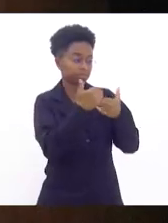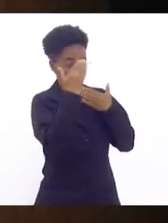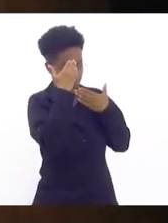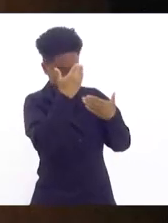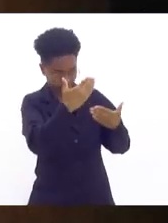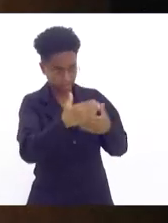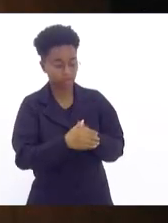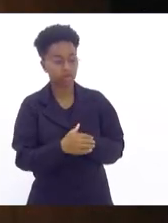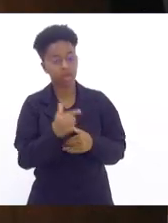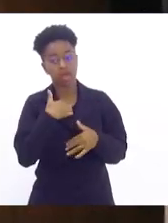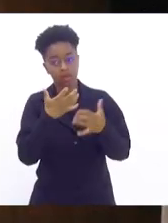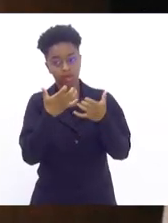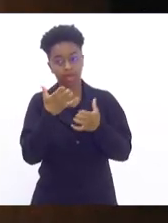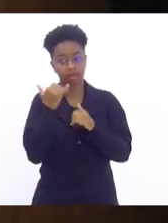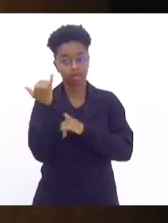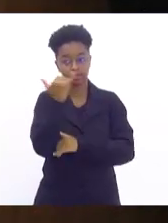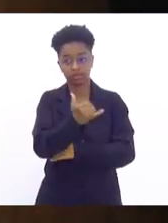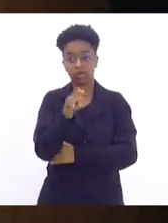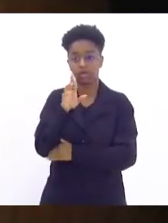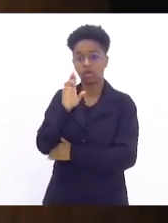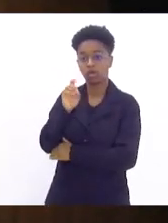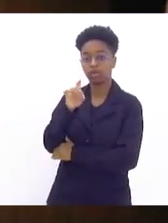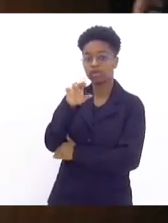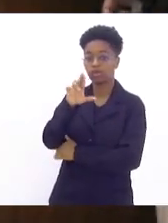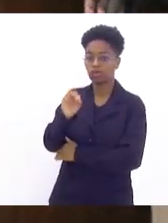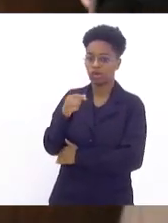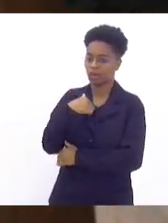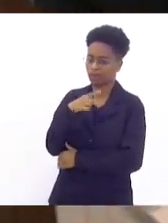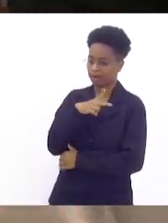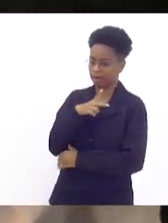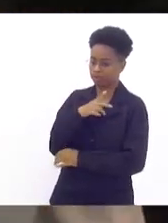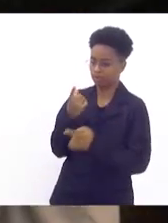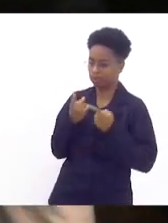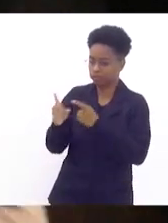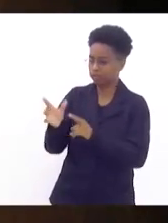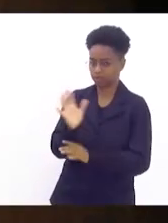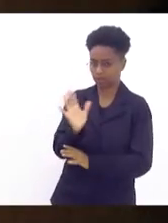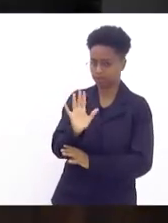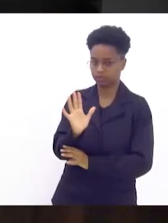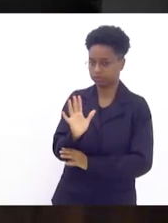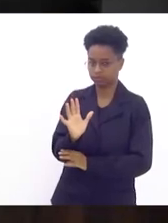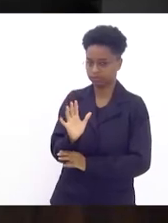queria dizer que é o deputado Rodrigo Monique eu não tô pessoalizando aqui né